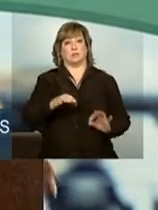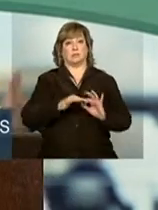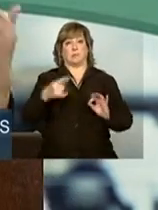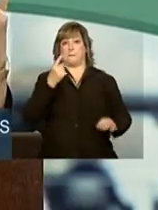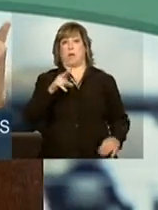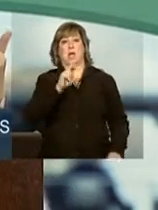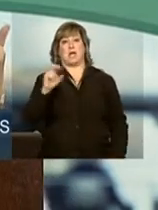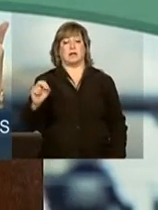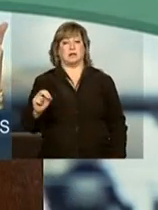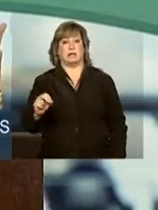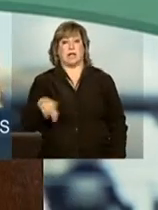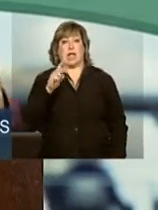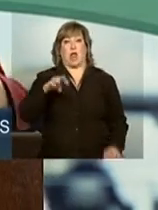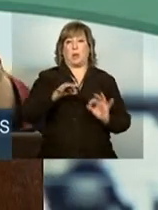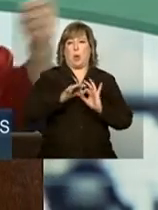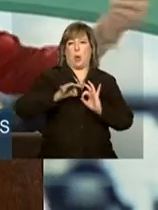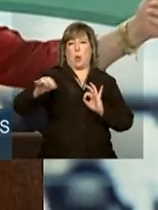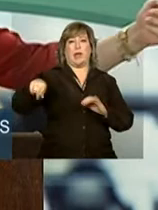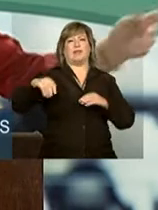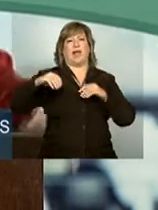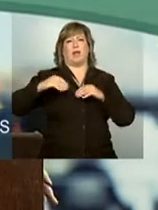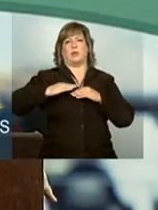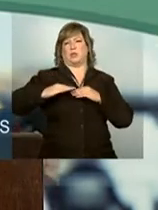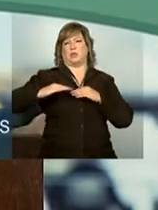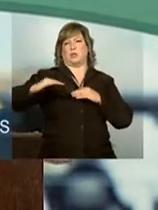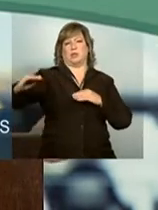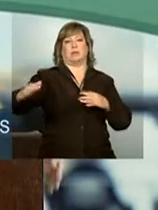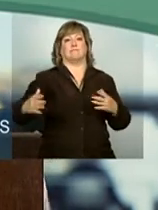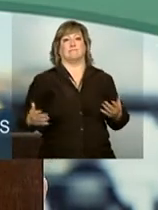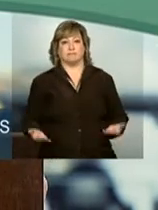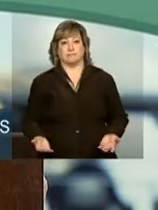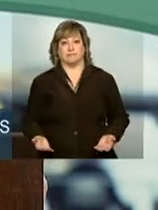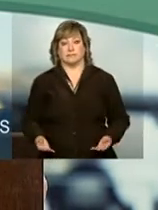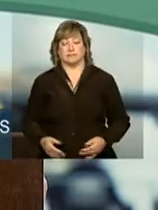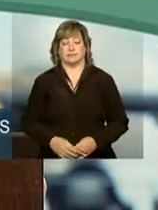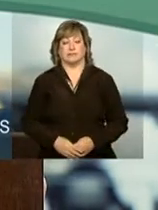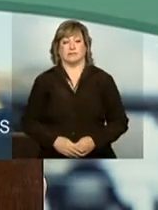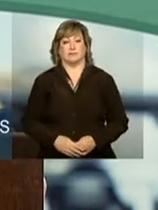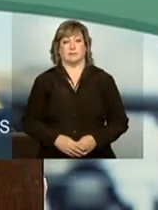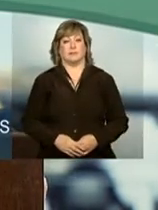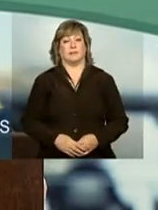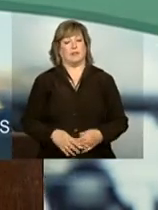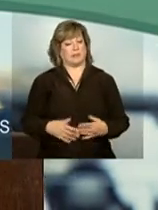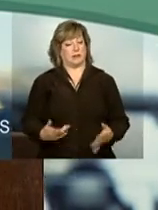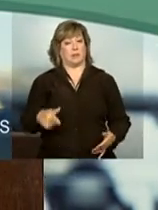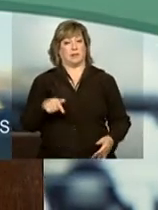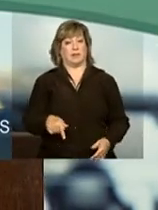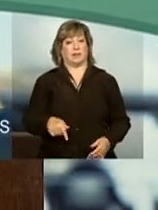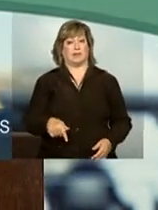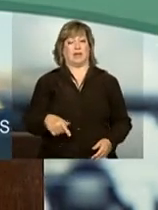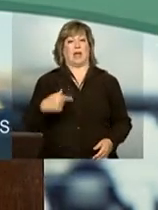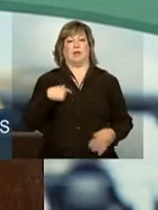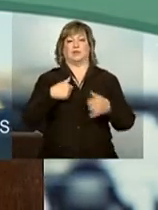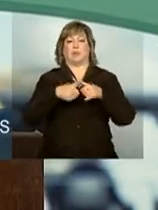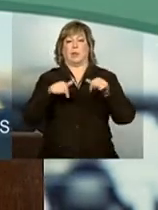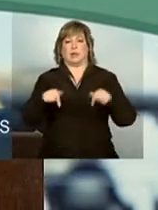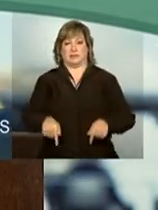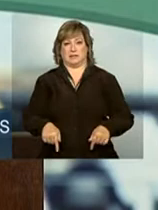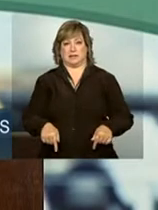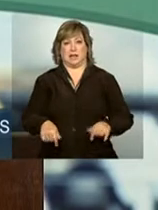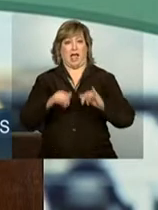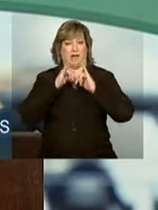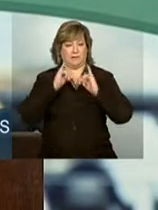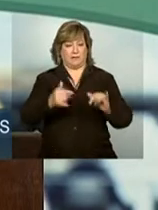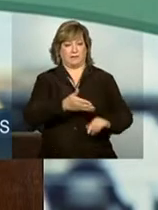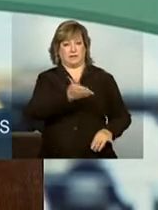1.500 quilômetros lineares de estrada vicinal. Então, eu estou aqui dizendo